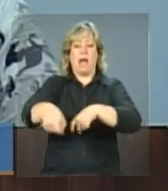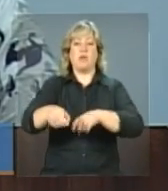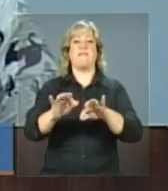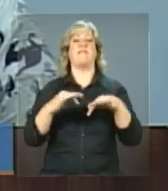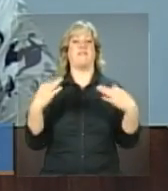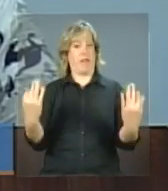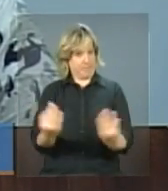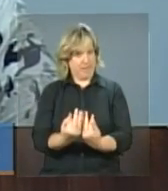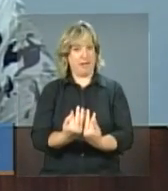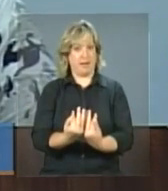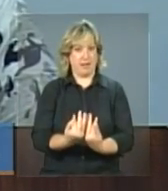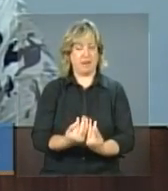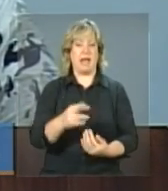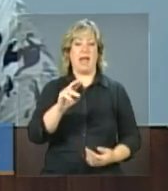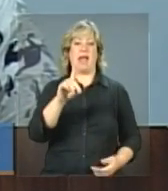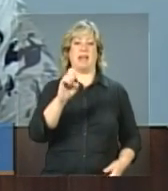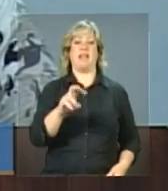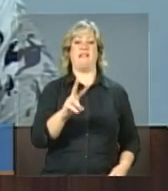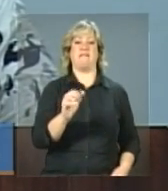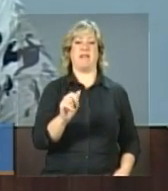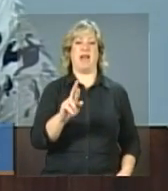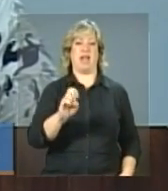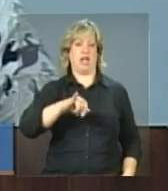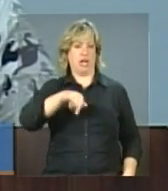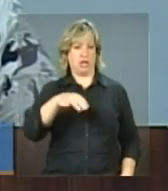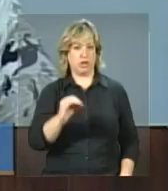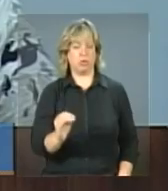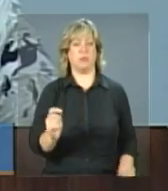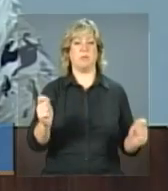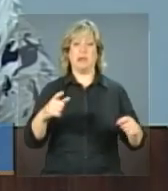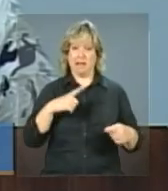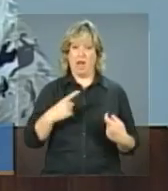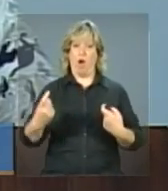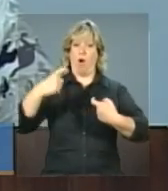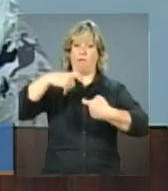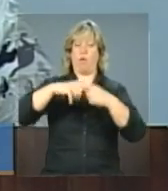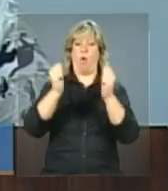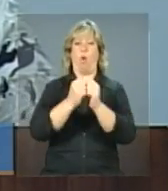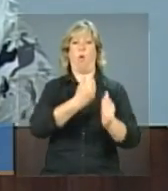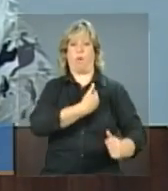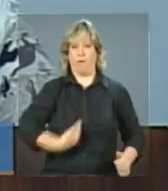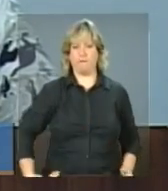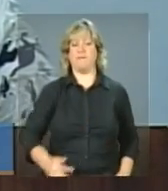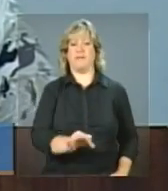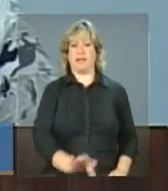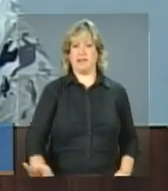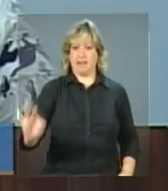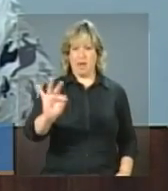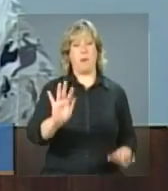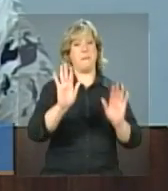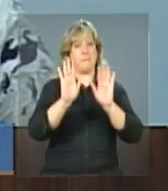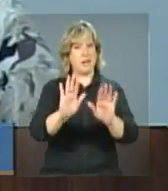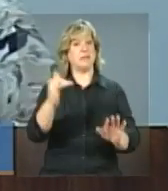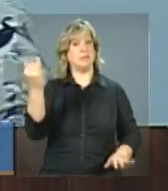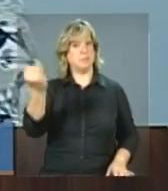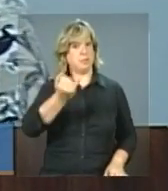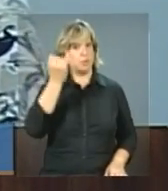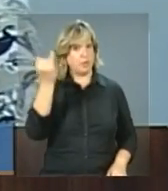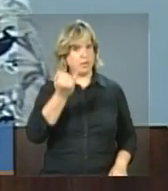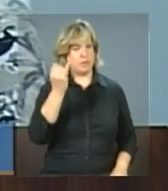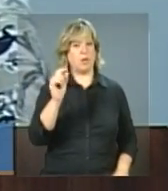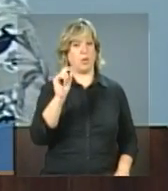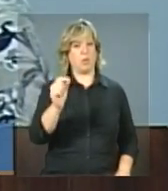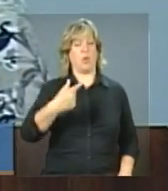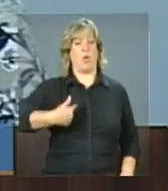importante da rede varejista, que está com um convênio com o governo federal, mas é importante que a gente tenha,